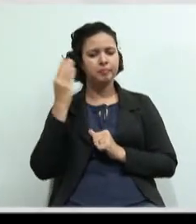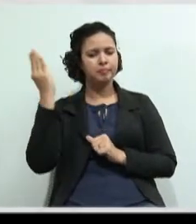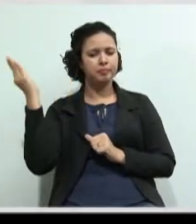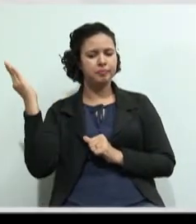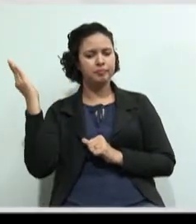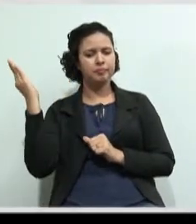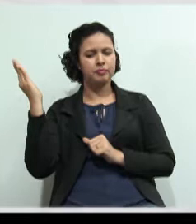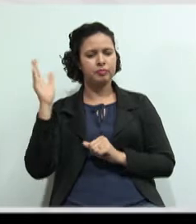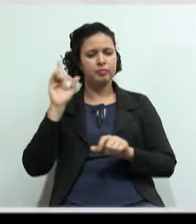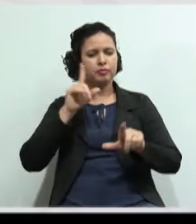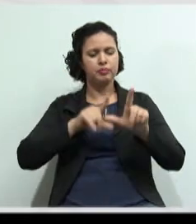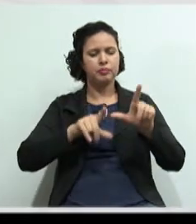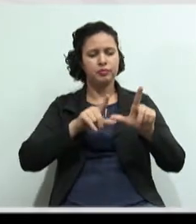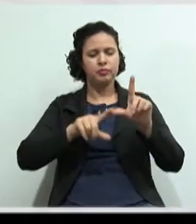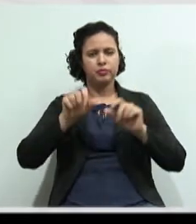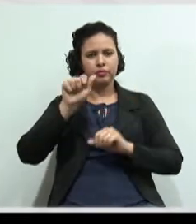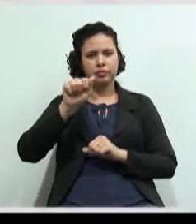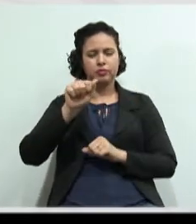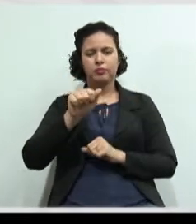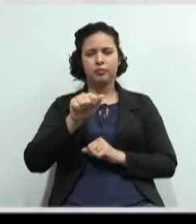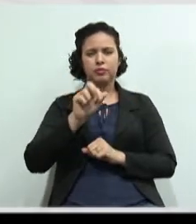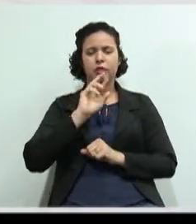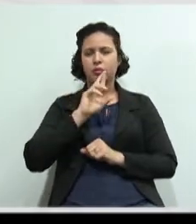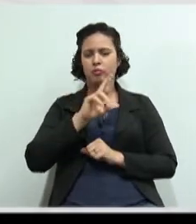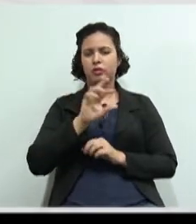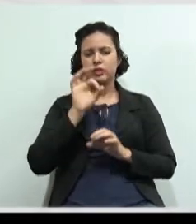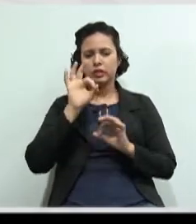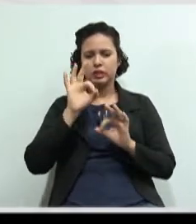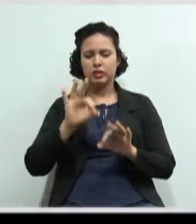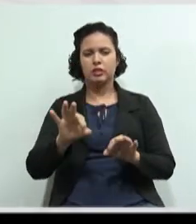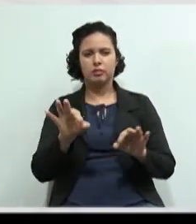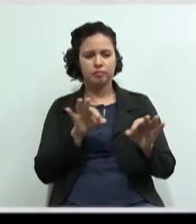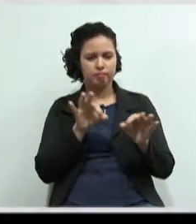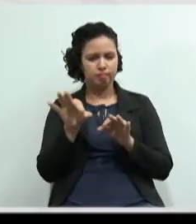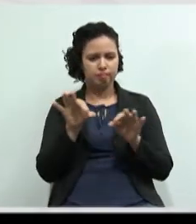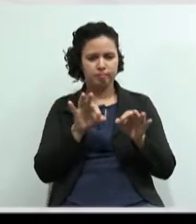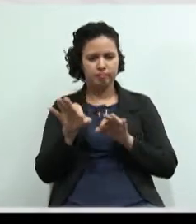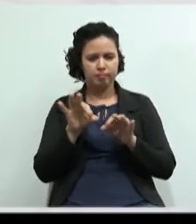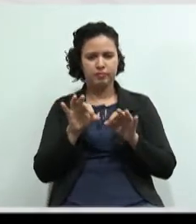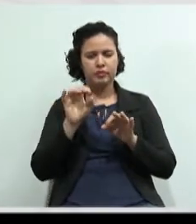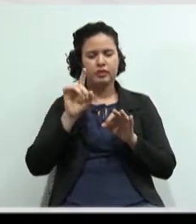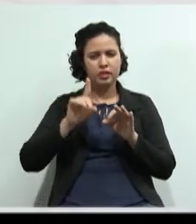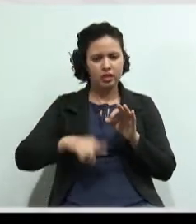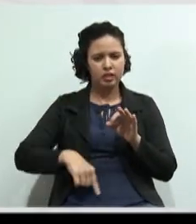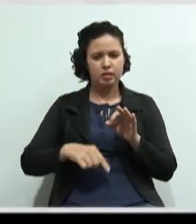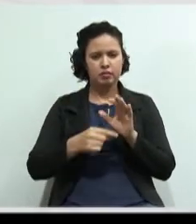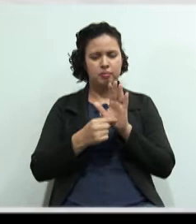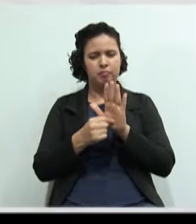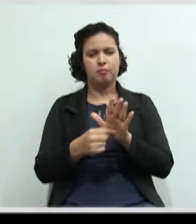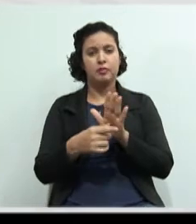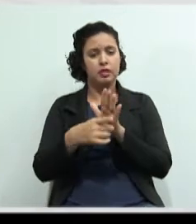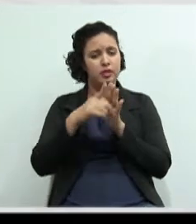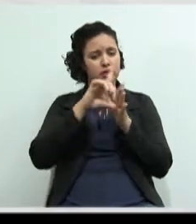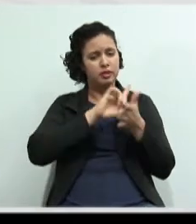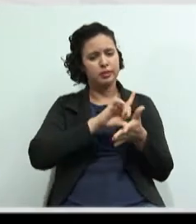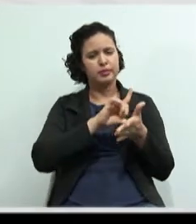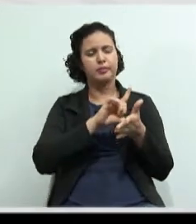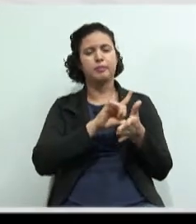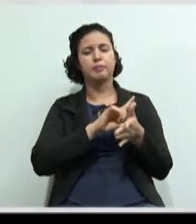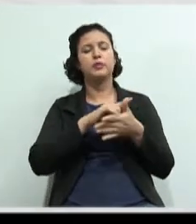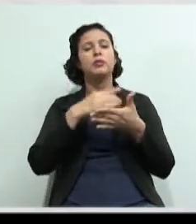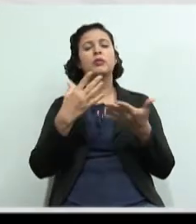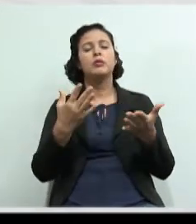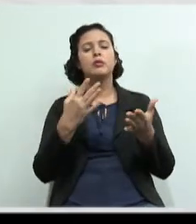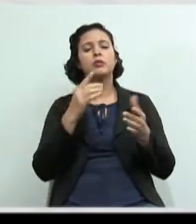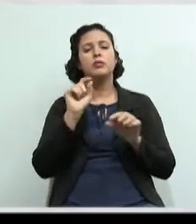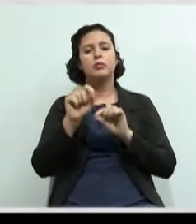ó. Letra A é a resposta correta sobre planejamento. Então, planejar é determinar antecipadamente o que